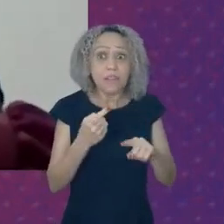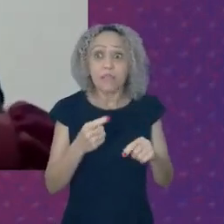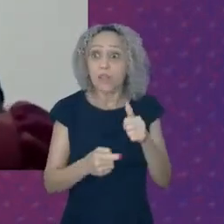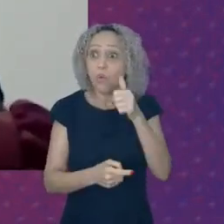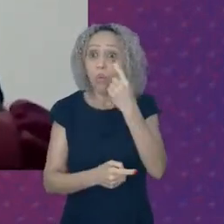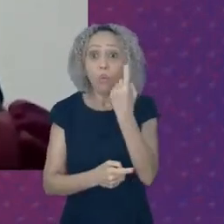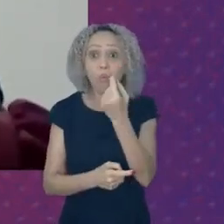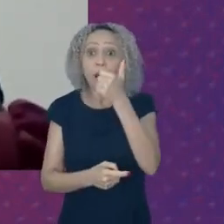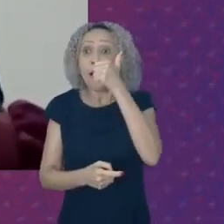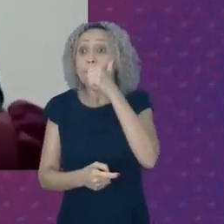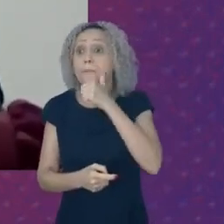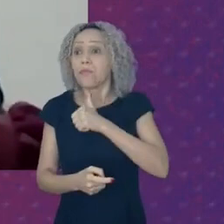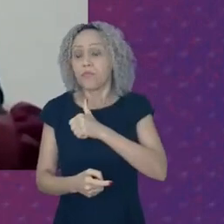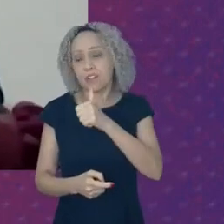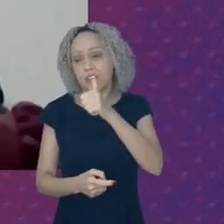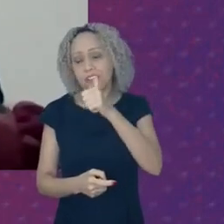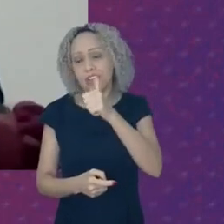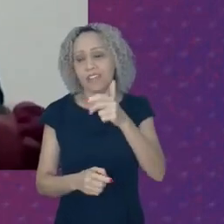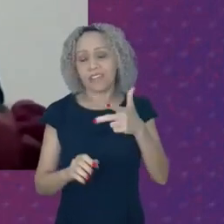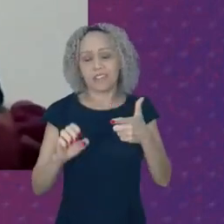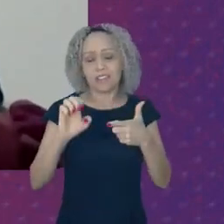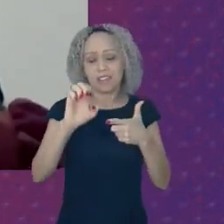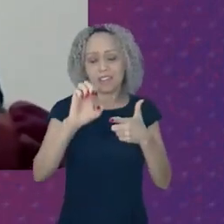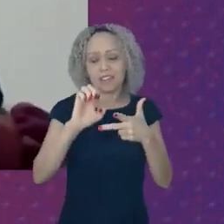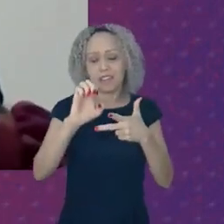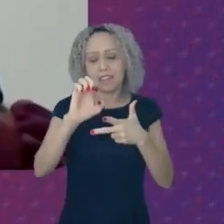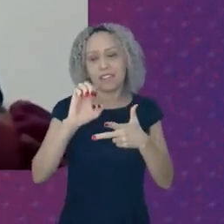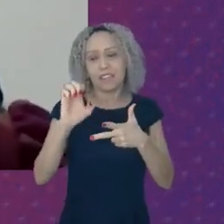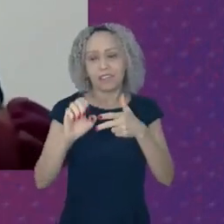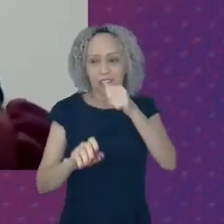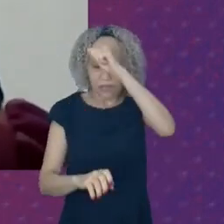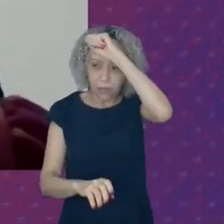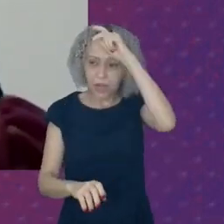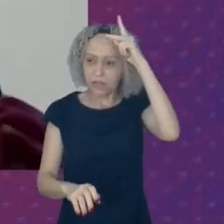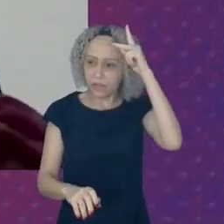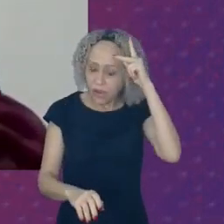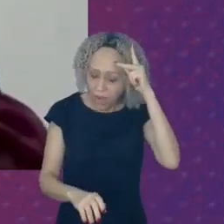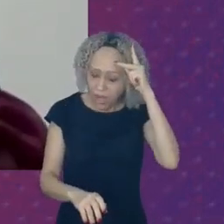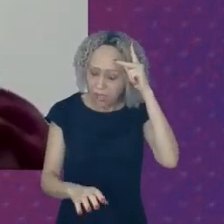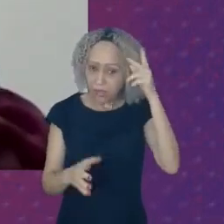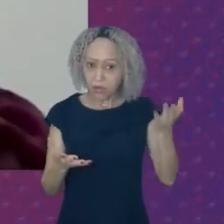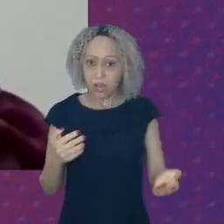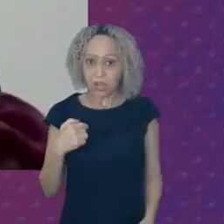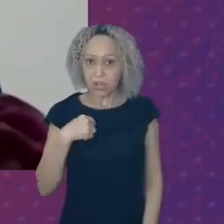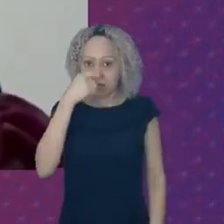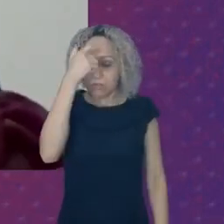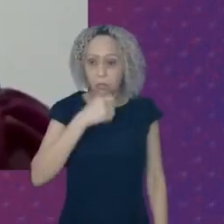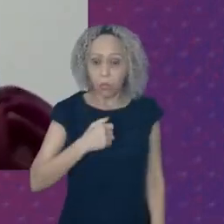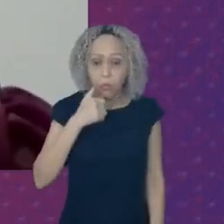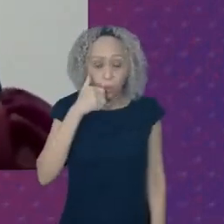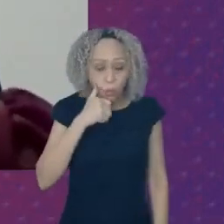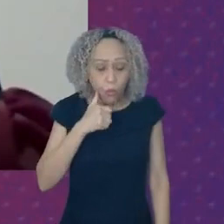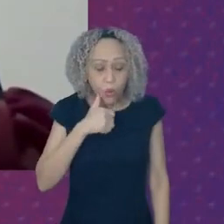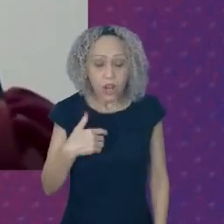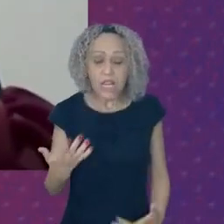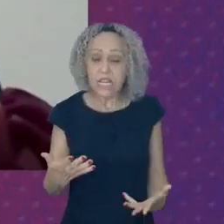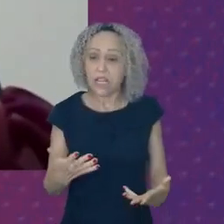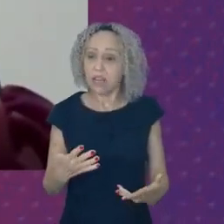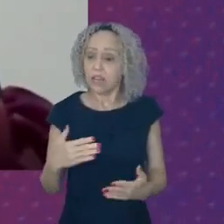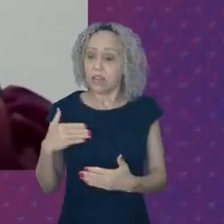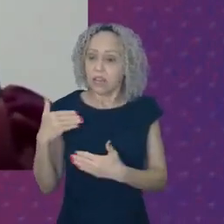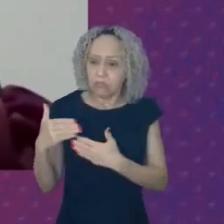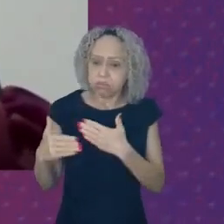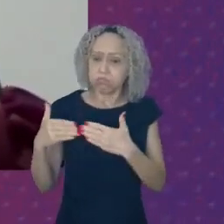já enfrenta desafios grandes por ser mulher, e ainda nessa sociedade que, em meio a todos os avanços, a gente ainda